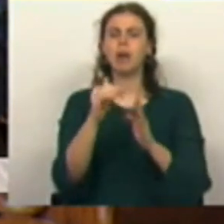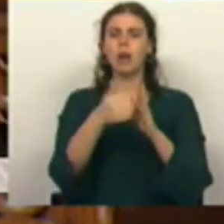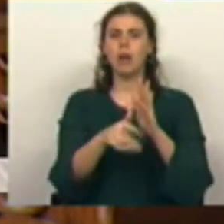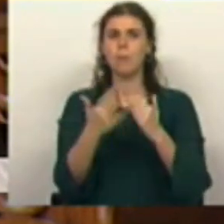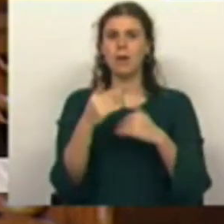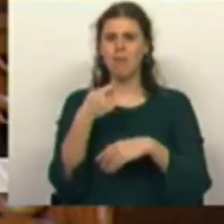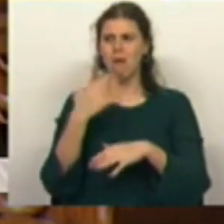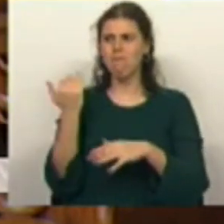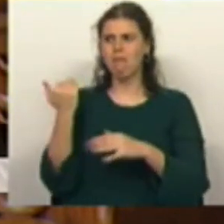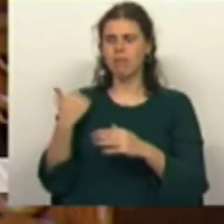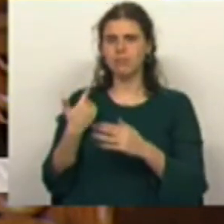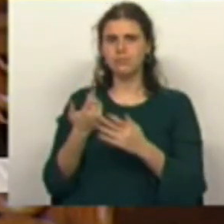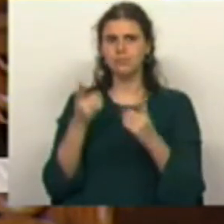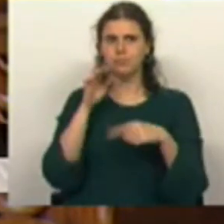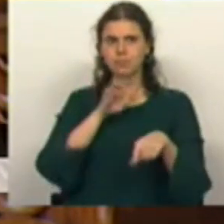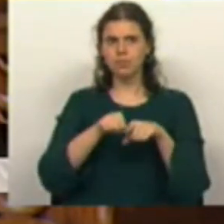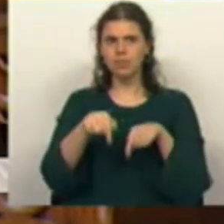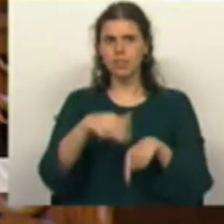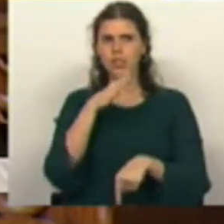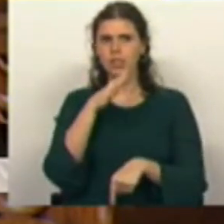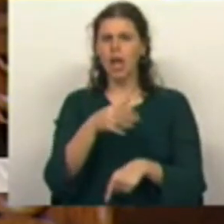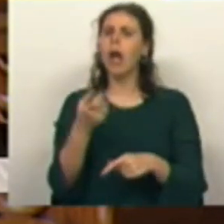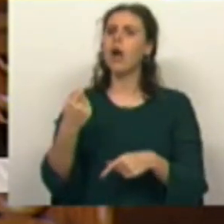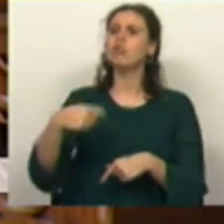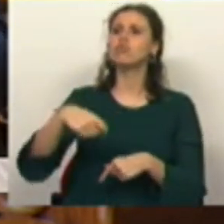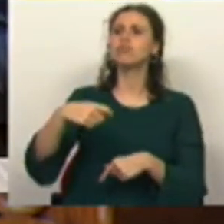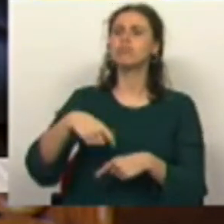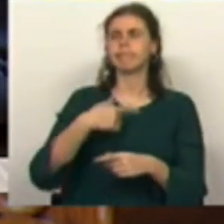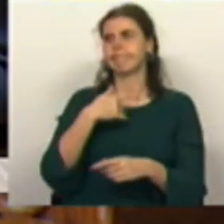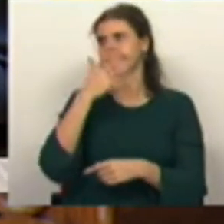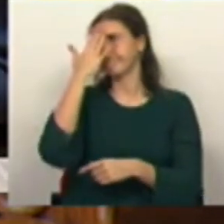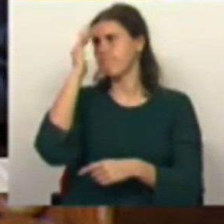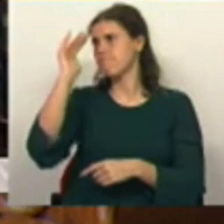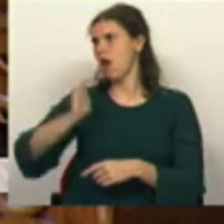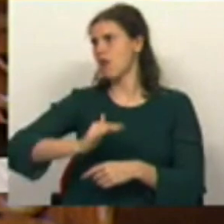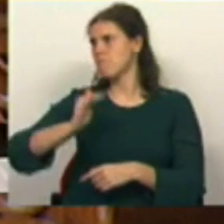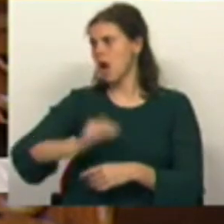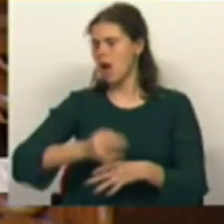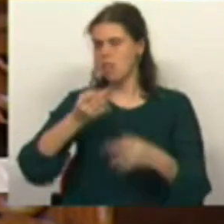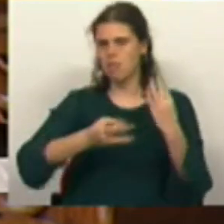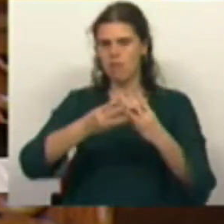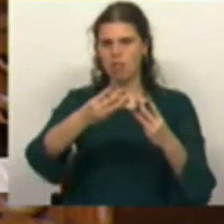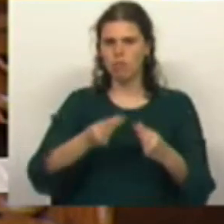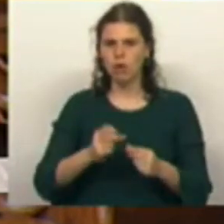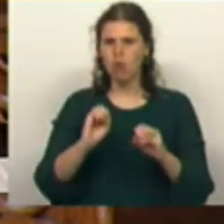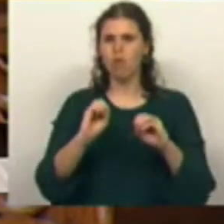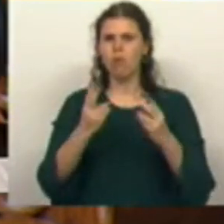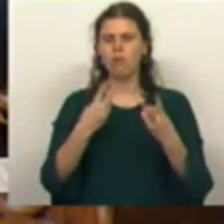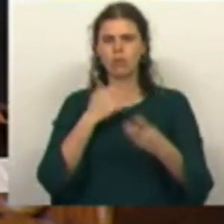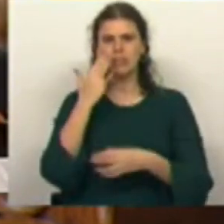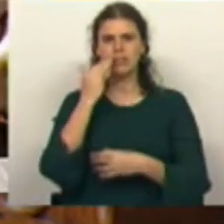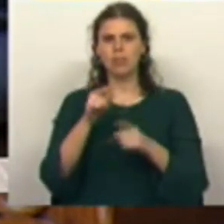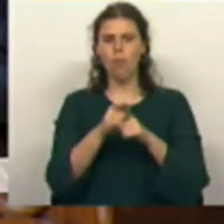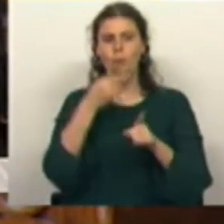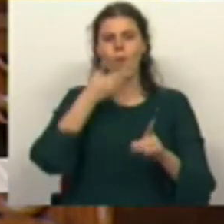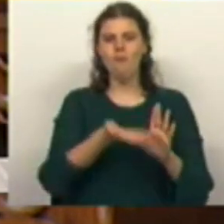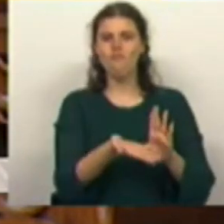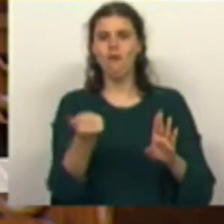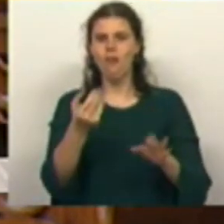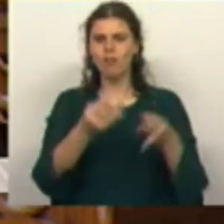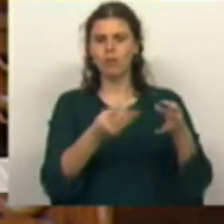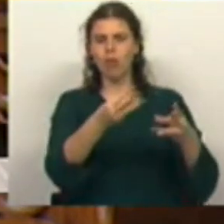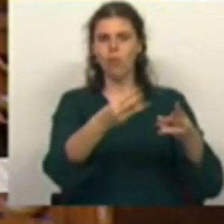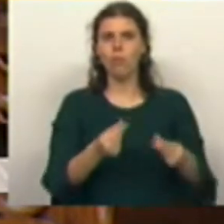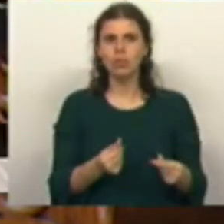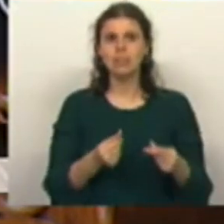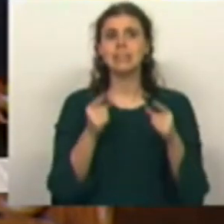ainda há uns meses tinha deputados aqui que diziam que os juízes são mentecaptos, os mesmos do Tribunal de Contas. Ou ainda tentar tirar competências ao Tribunal de